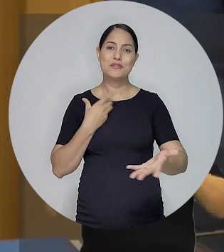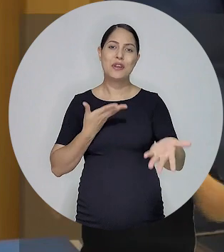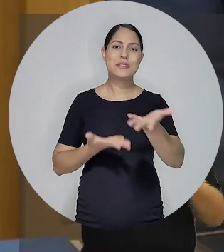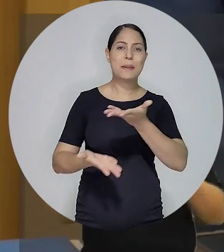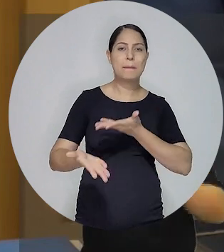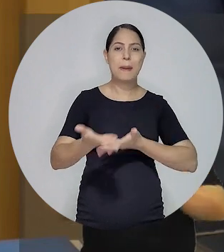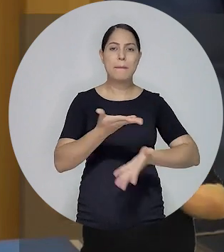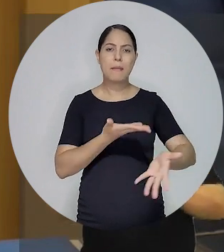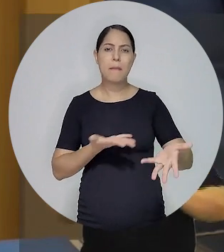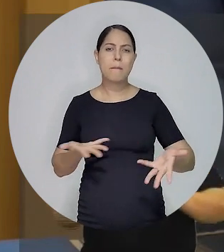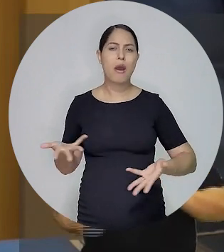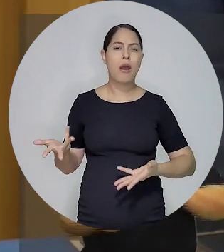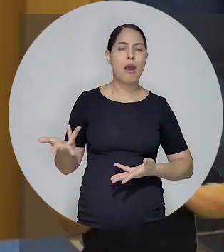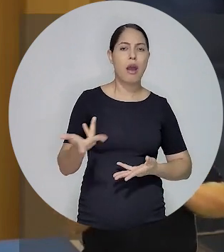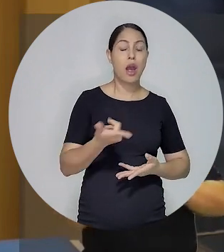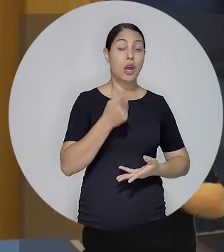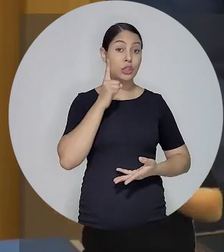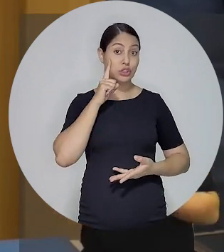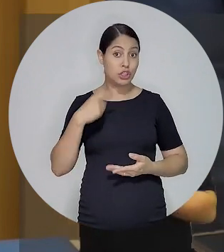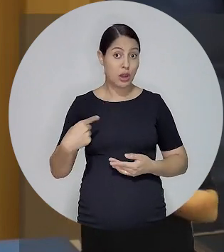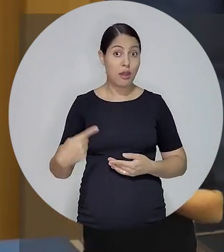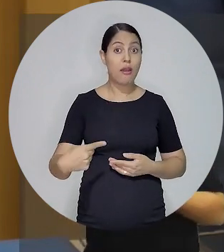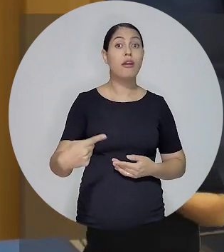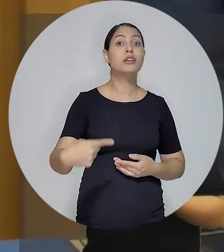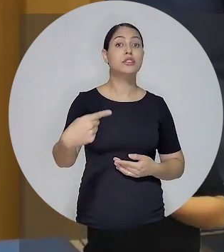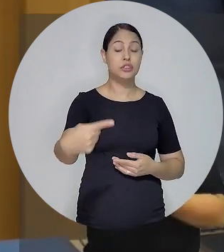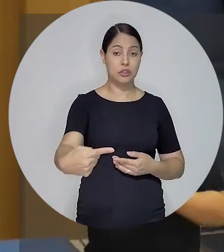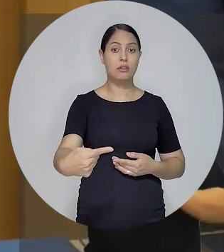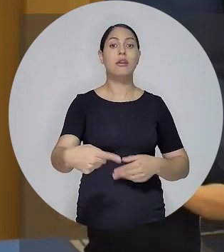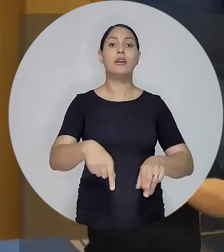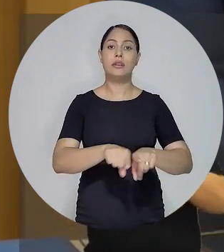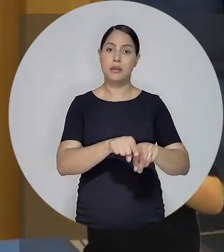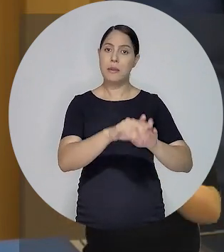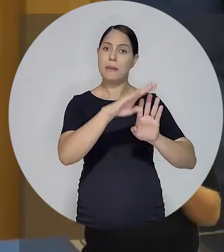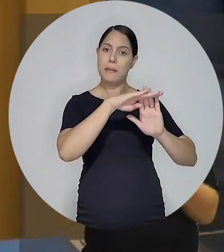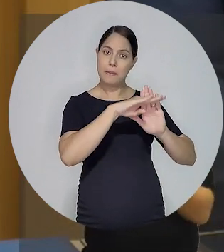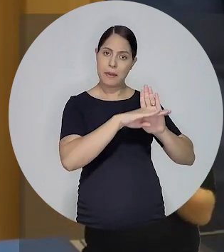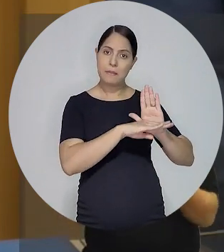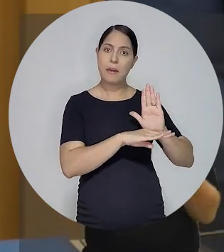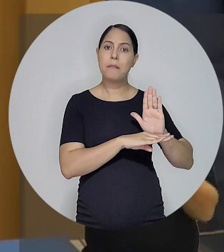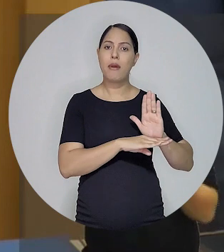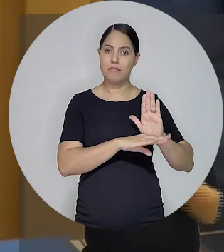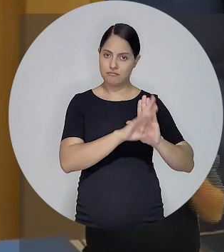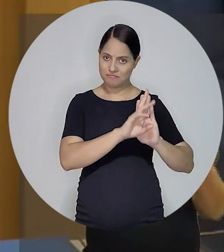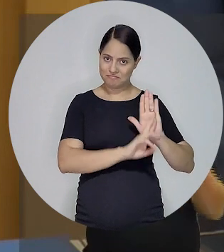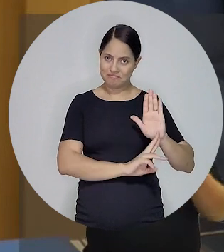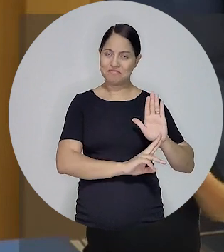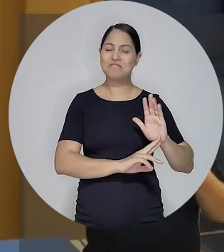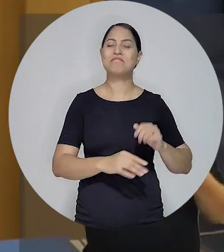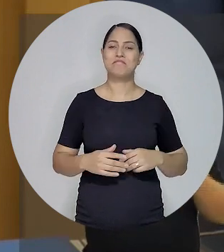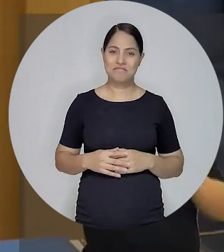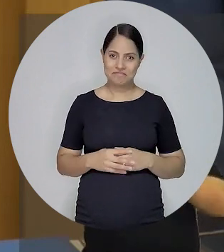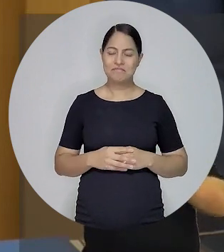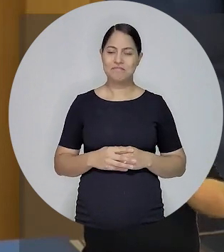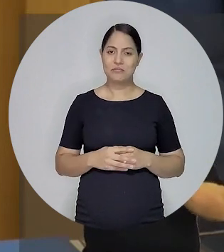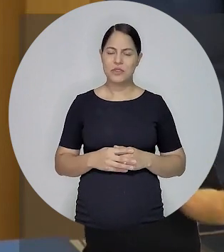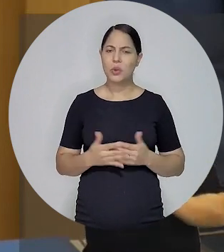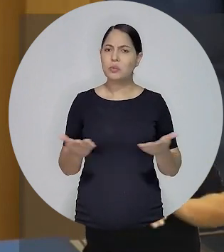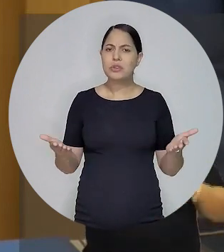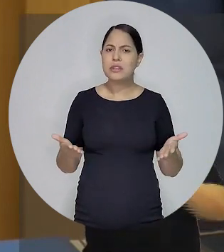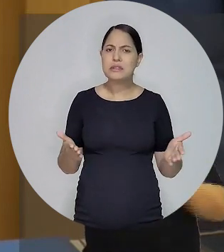efetivo, buscamos o constante aprimoramento de rotinas e